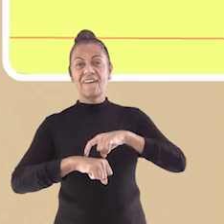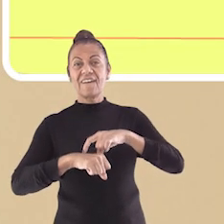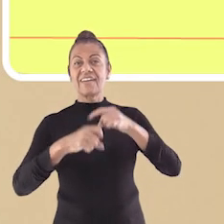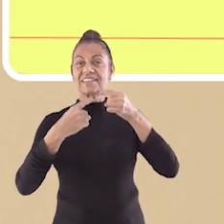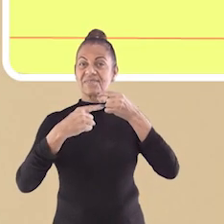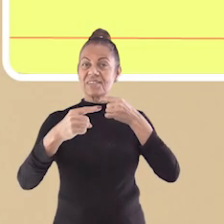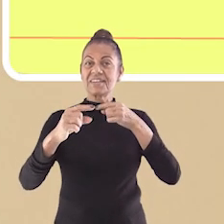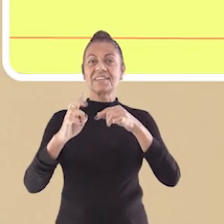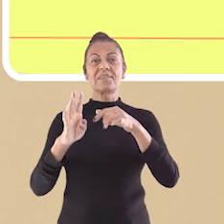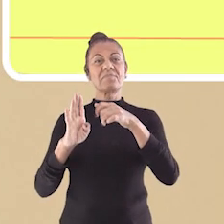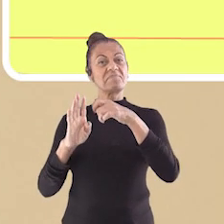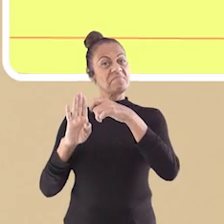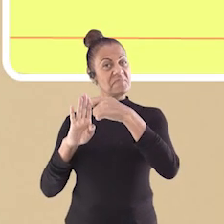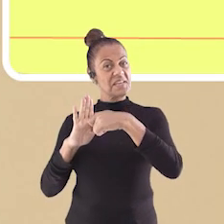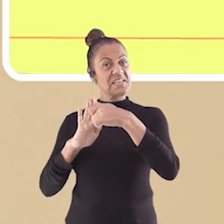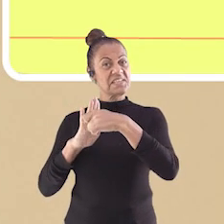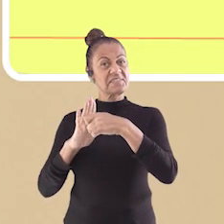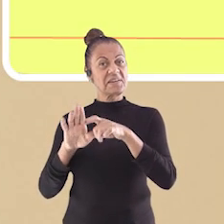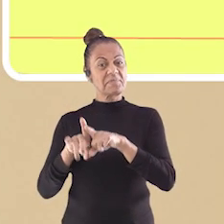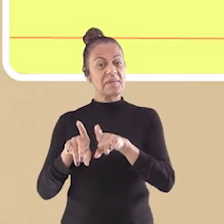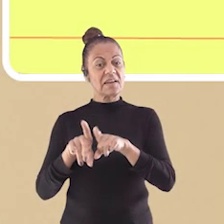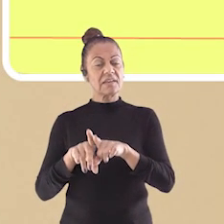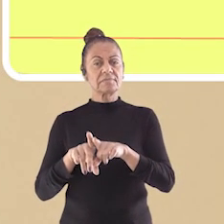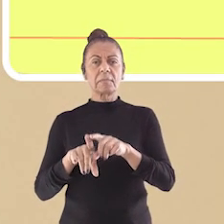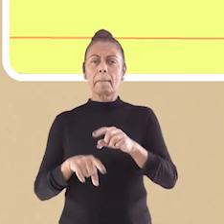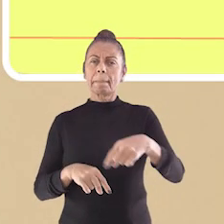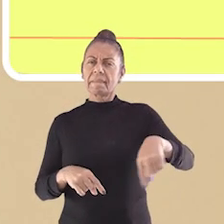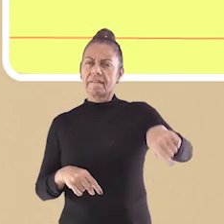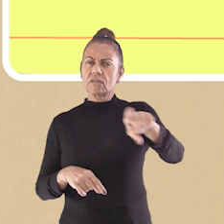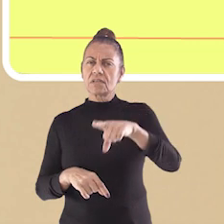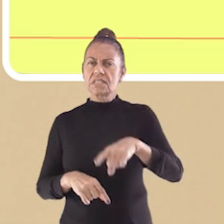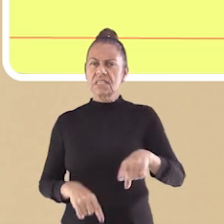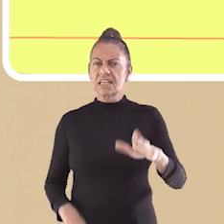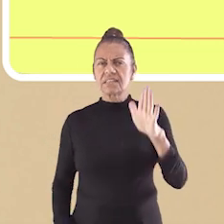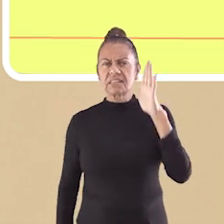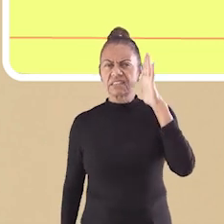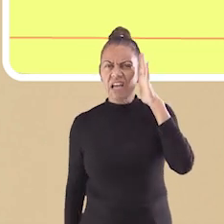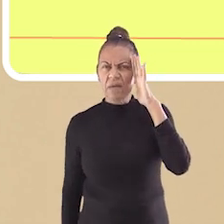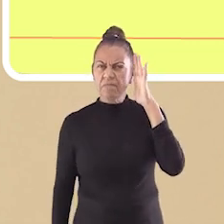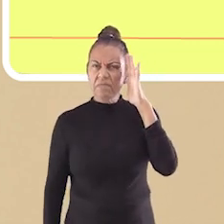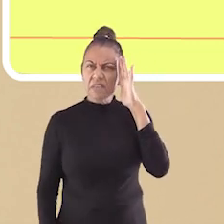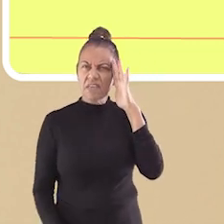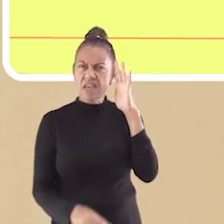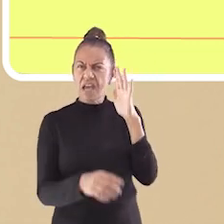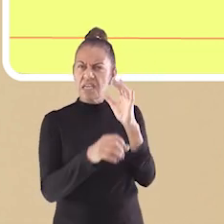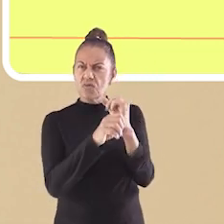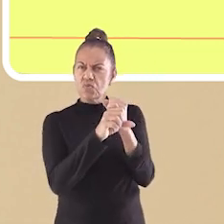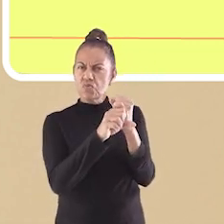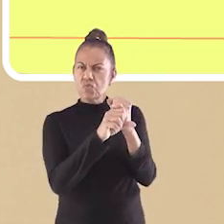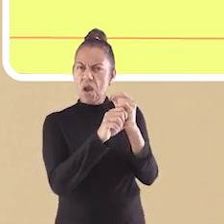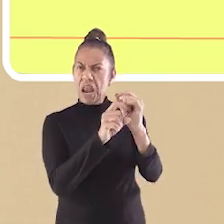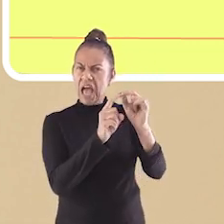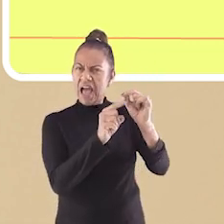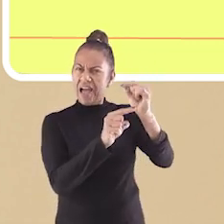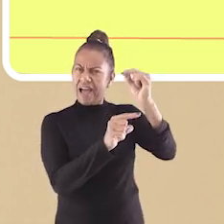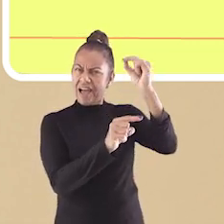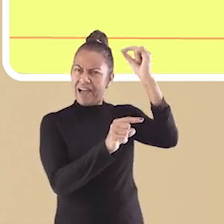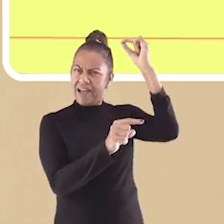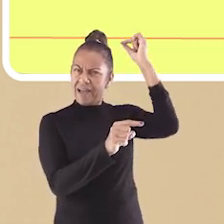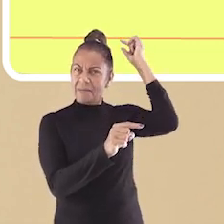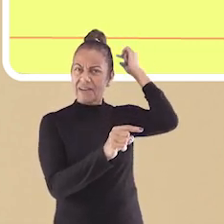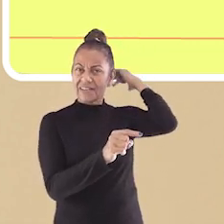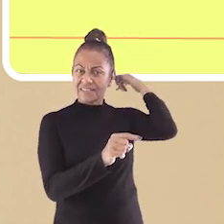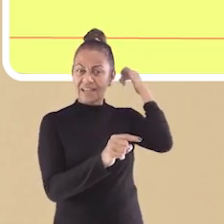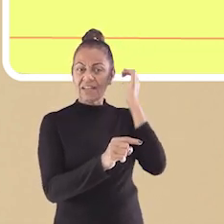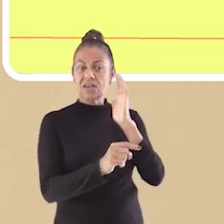E vocês sabiam que o tempo já foi medido através do sol e da posição da sombra? Olha